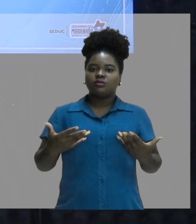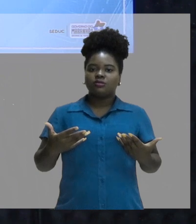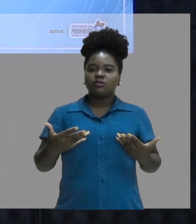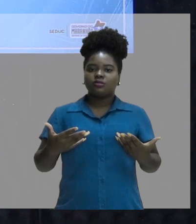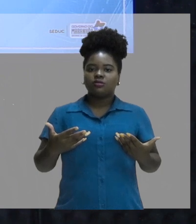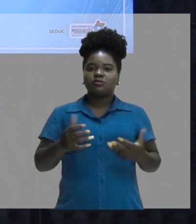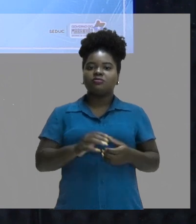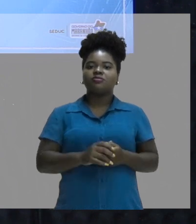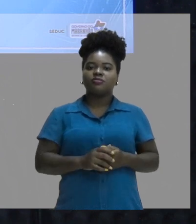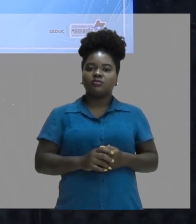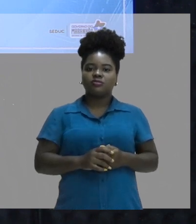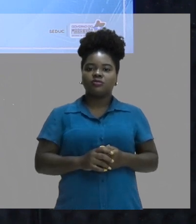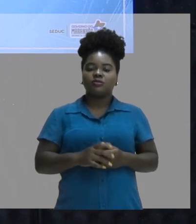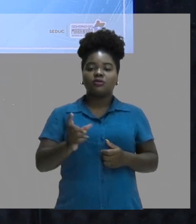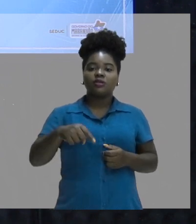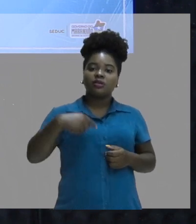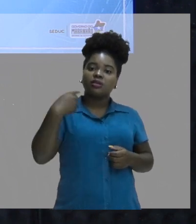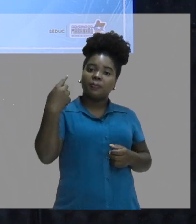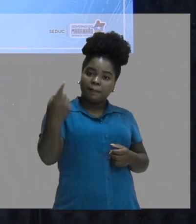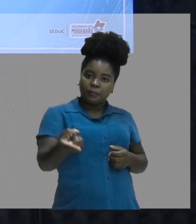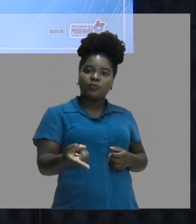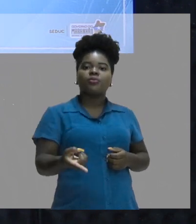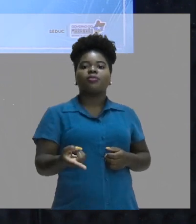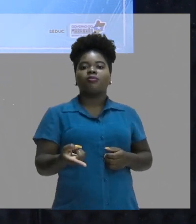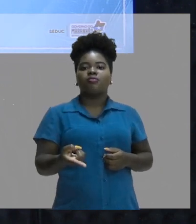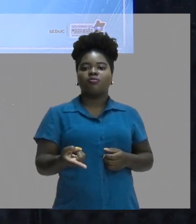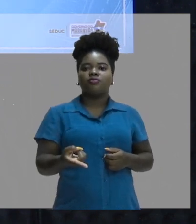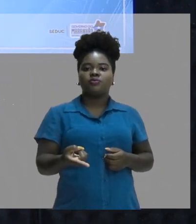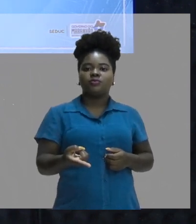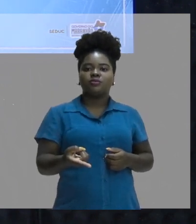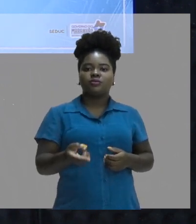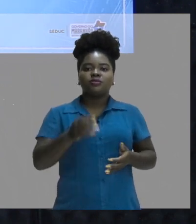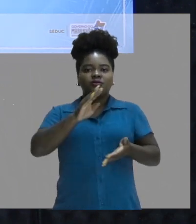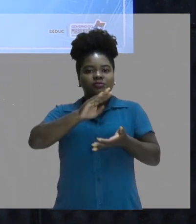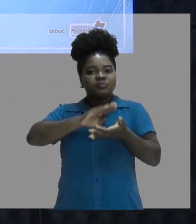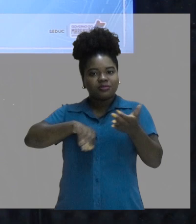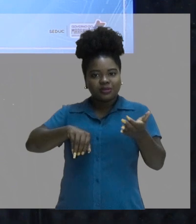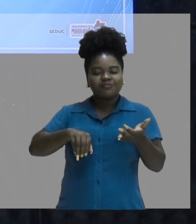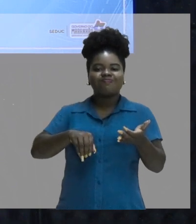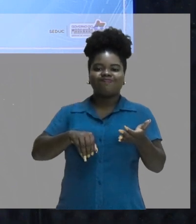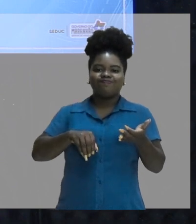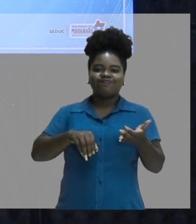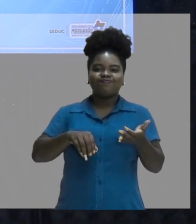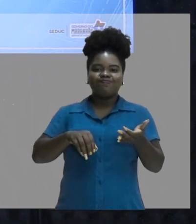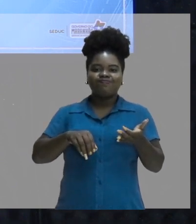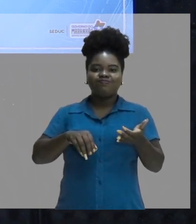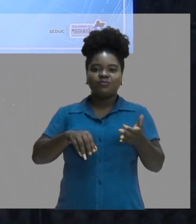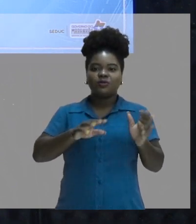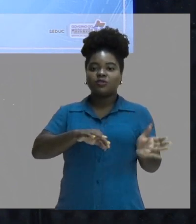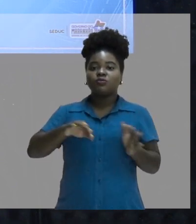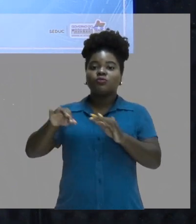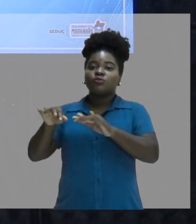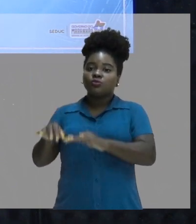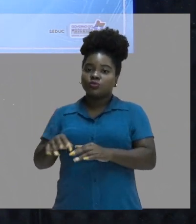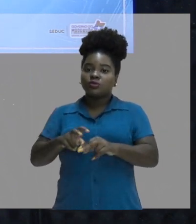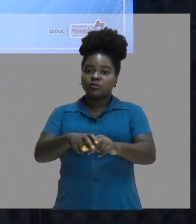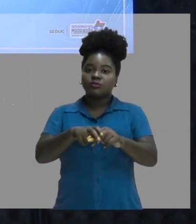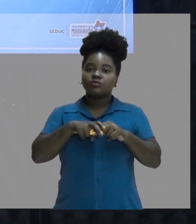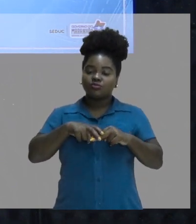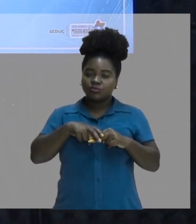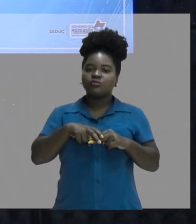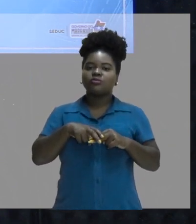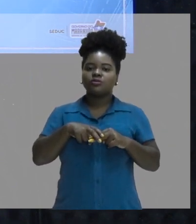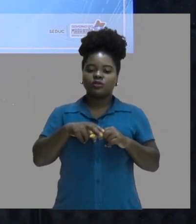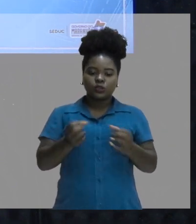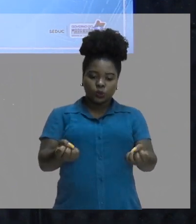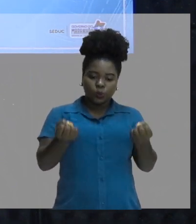a gente visualiza as pessoas de maior idade um pouco mais curvada, um pouco mais, elas vão ficando menorzinhas, porque esse músculo ele não está o